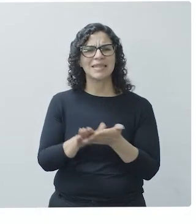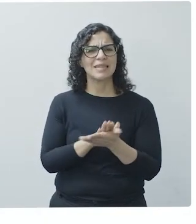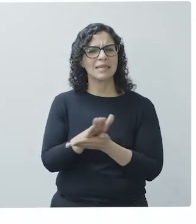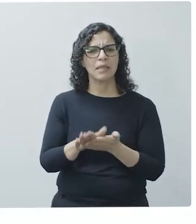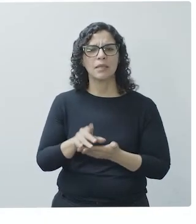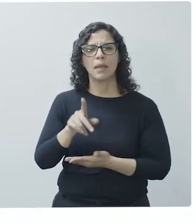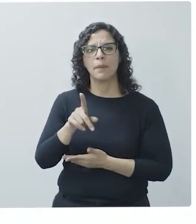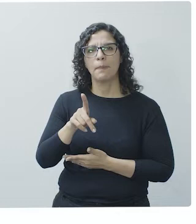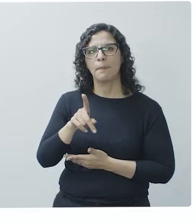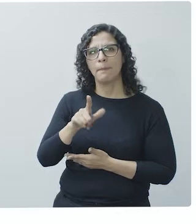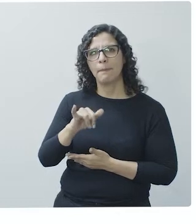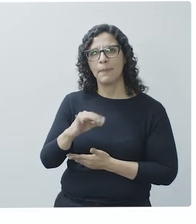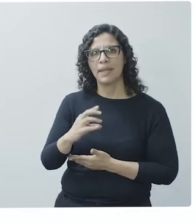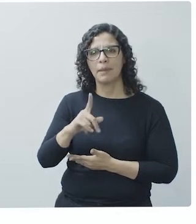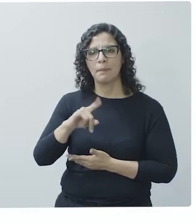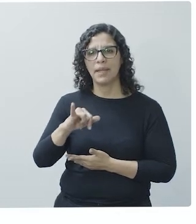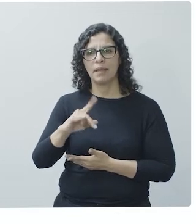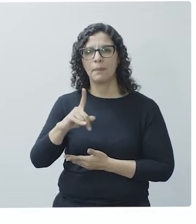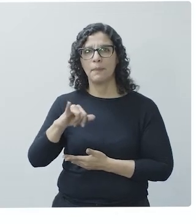mais que o plique,